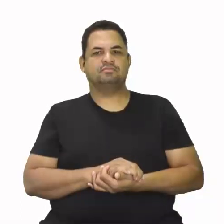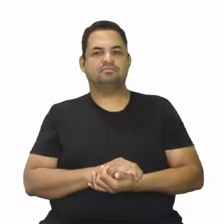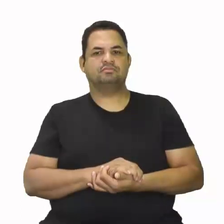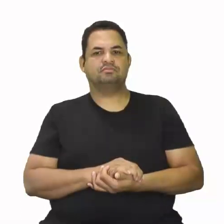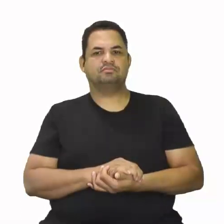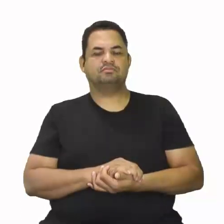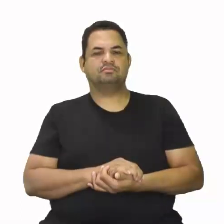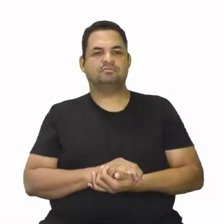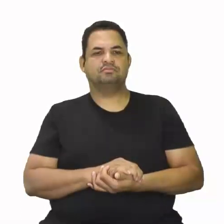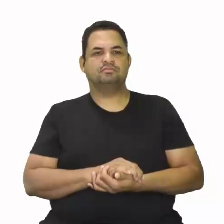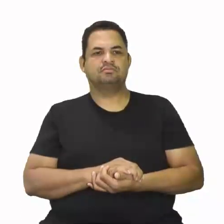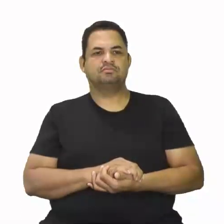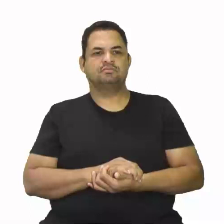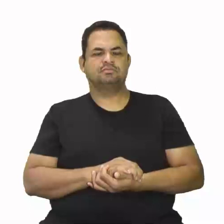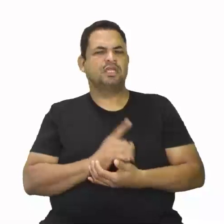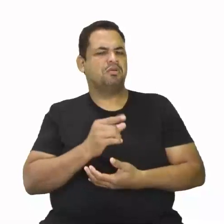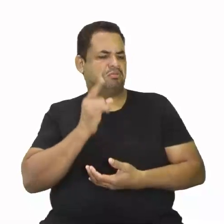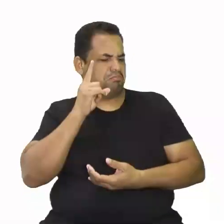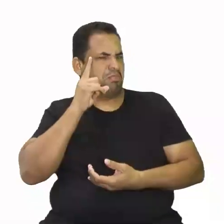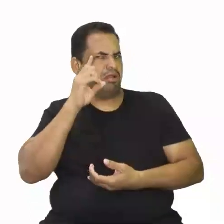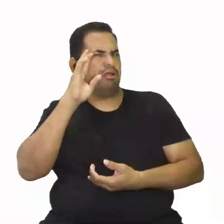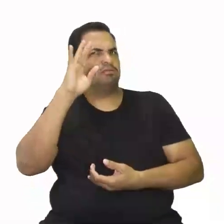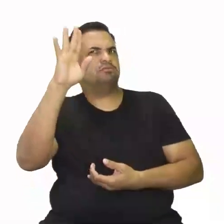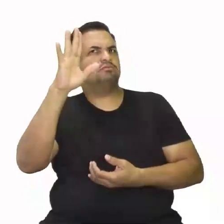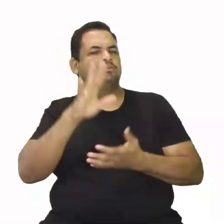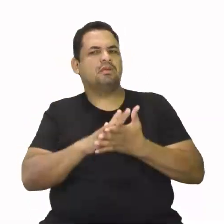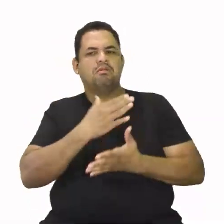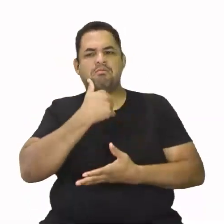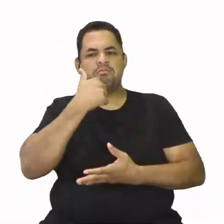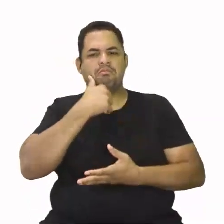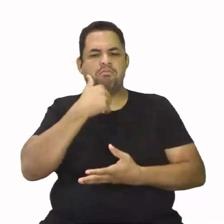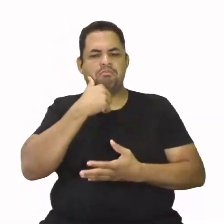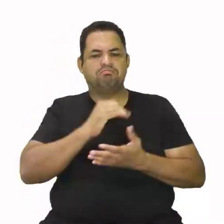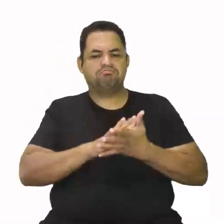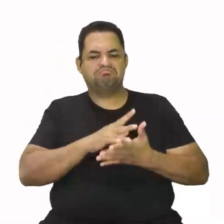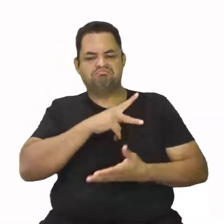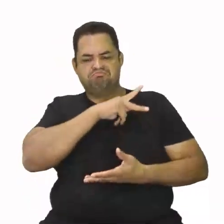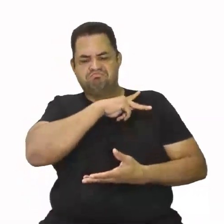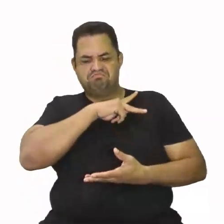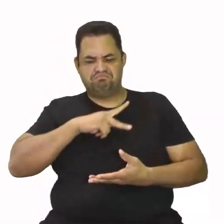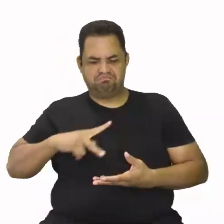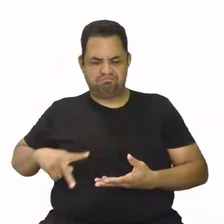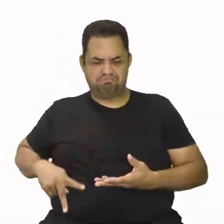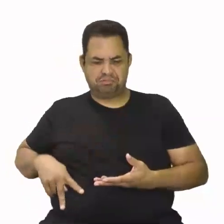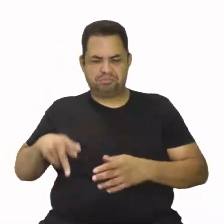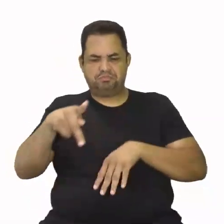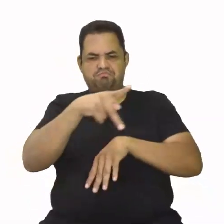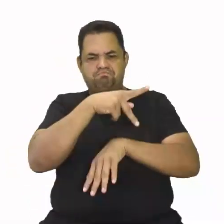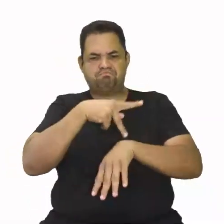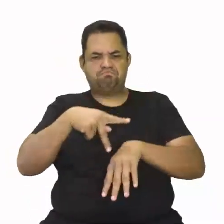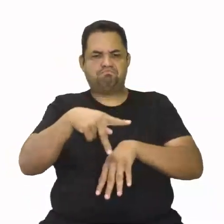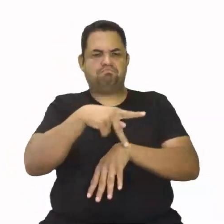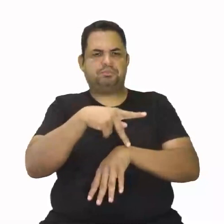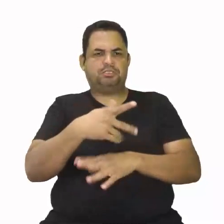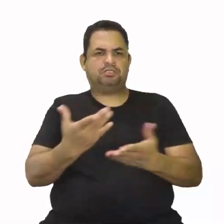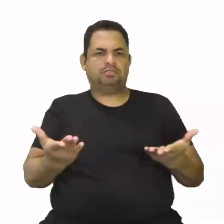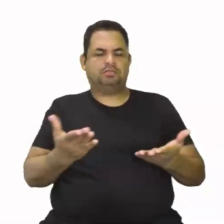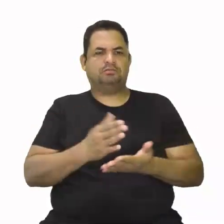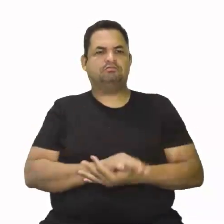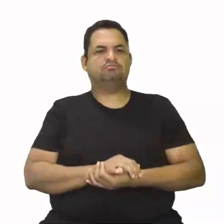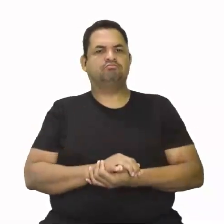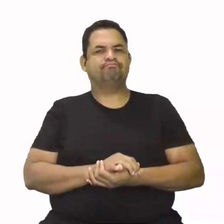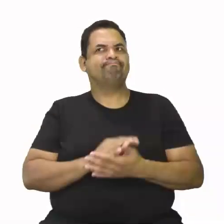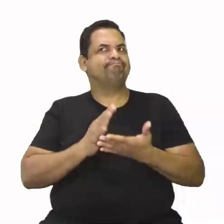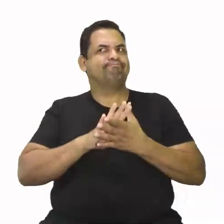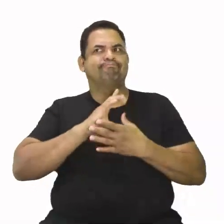entender. Tu imagina uma mulher presidente da nação, Felipe?